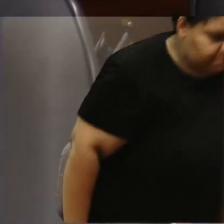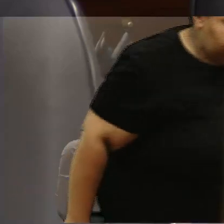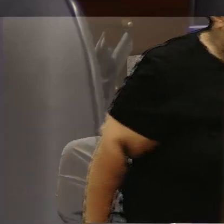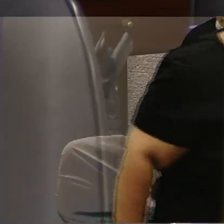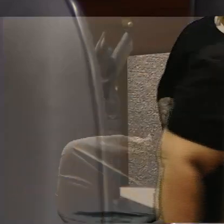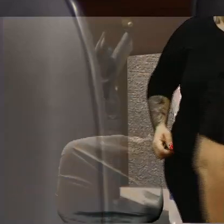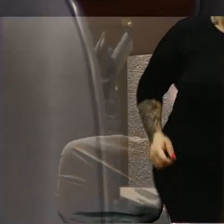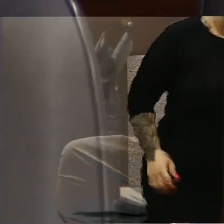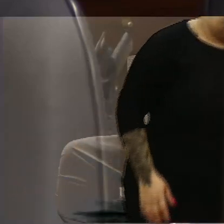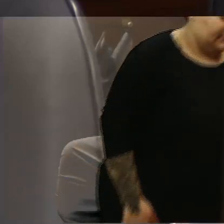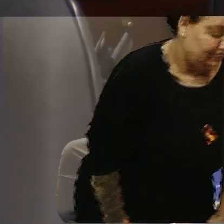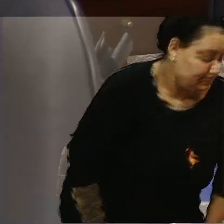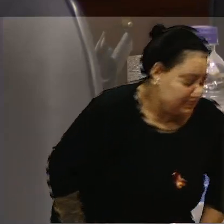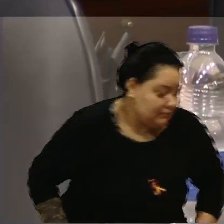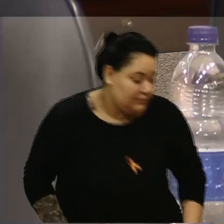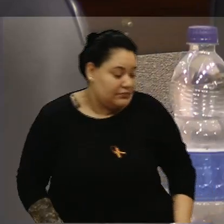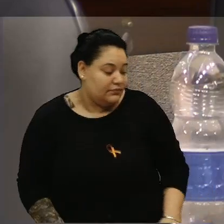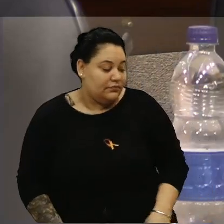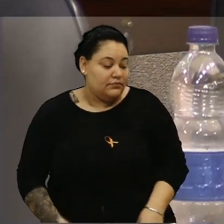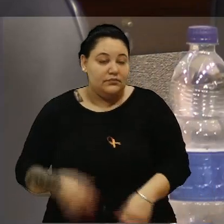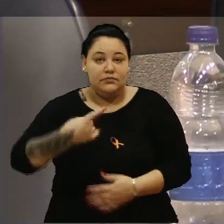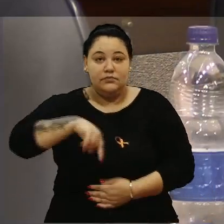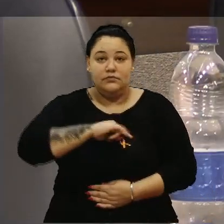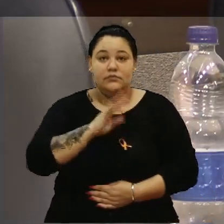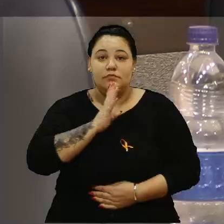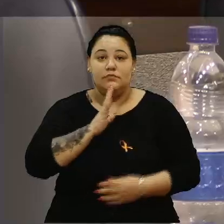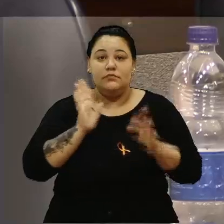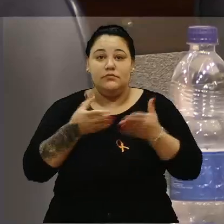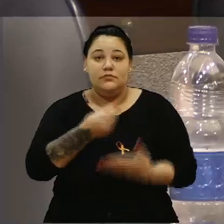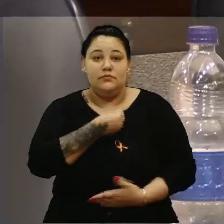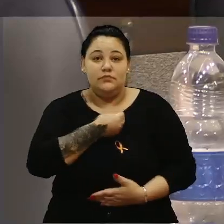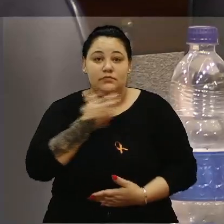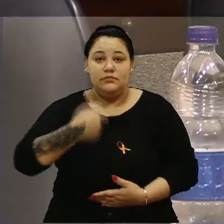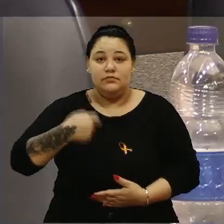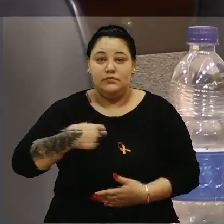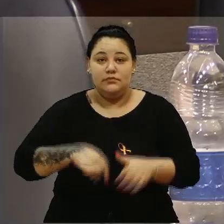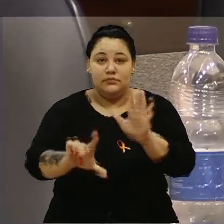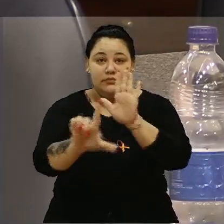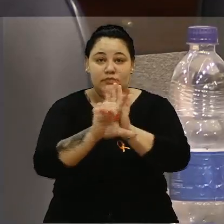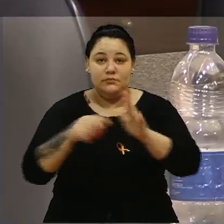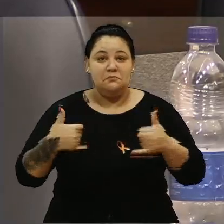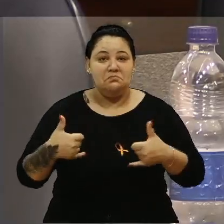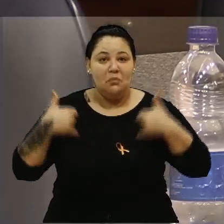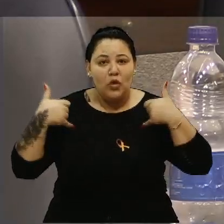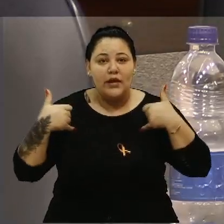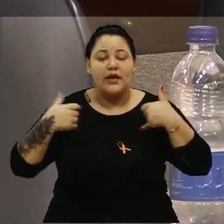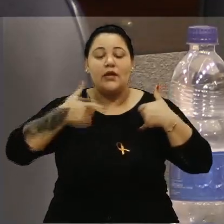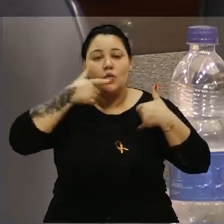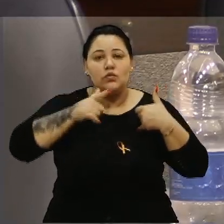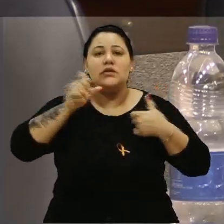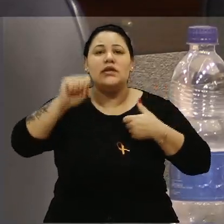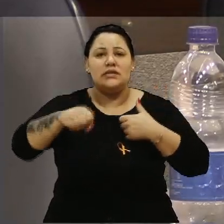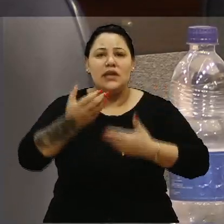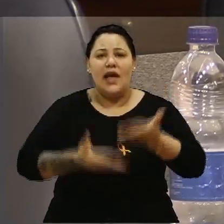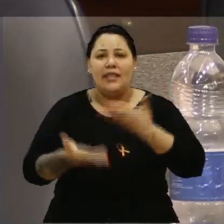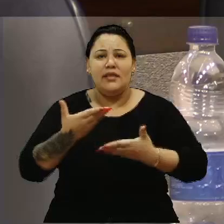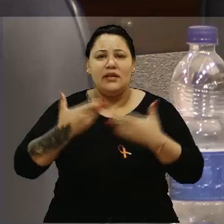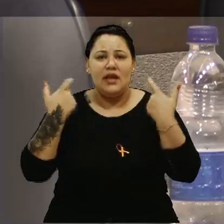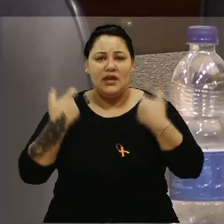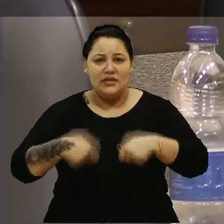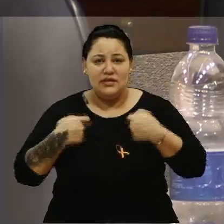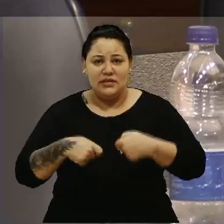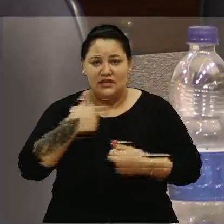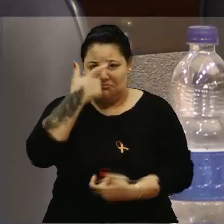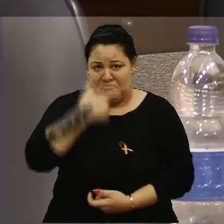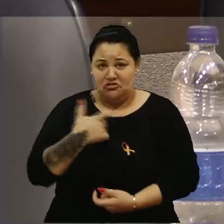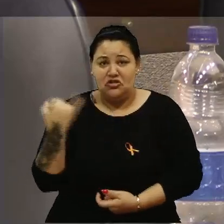conhecemos, vivemos, então nós temos que trabalhar muito forte para que essa lei seja modernizada e realmente atenda às necessidades. Uma coisa que eu achei importante